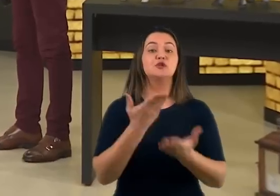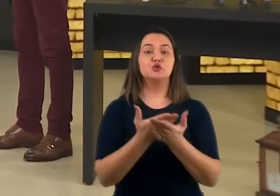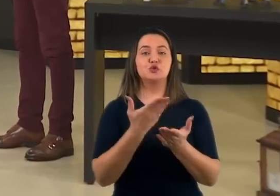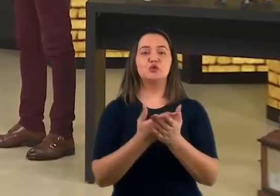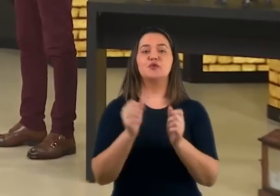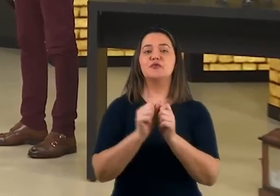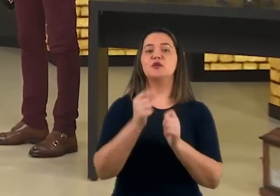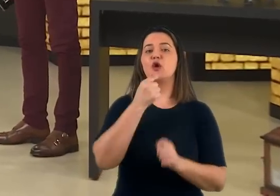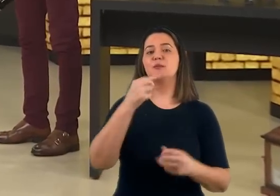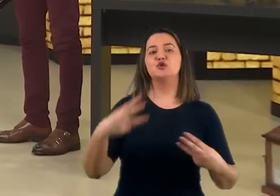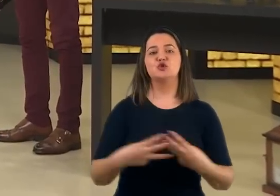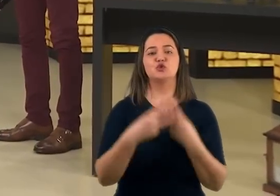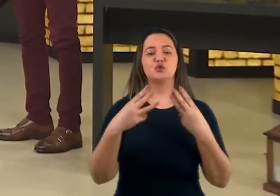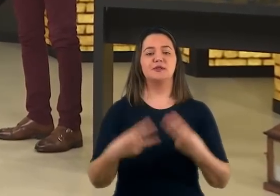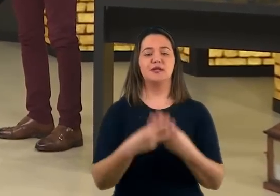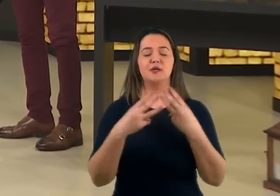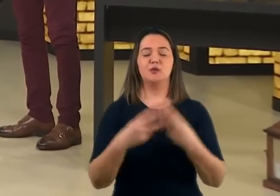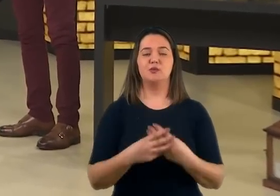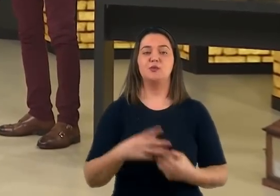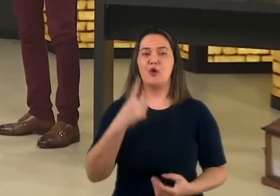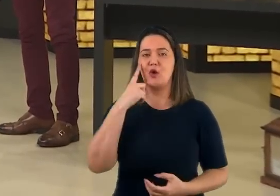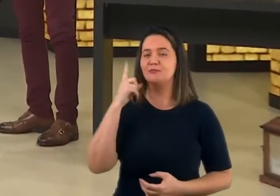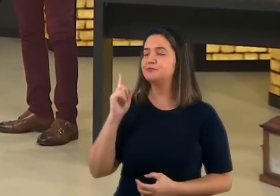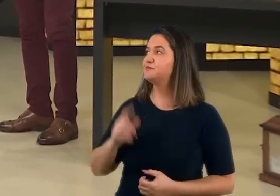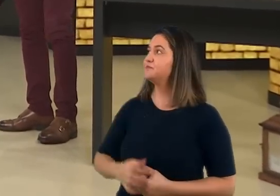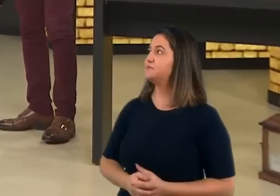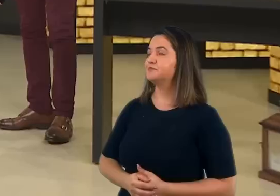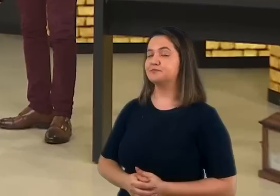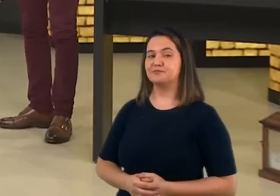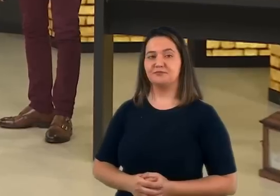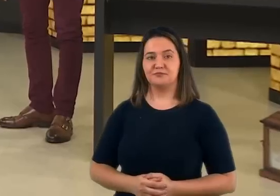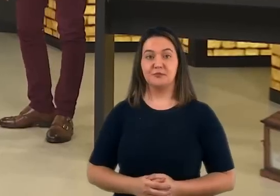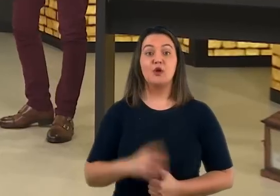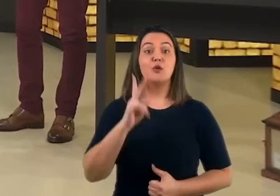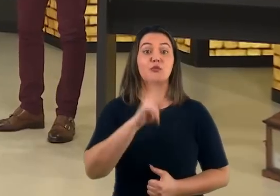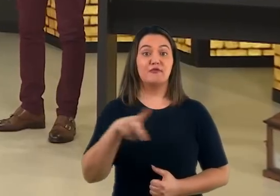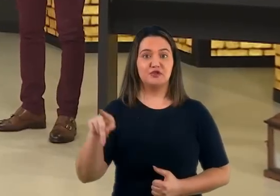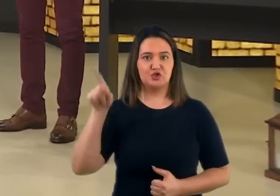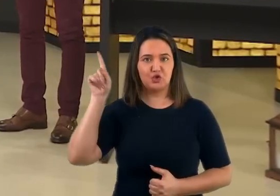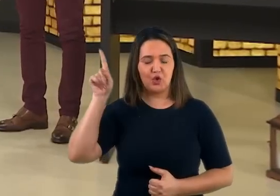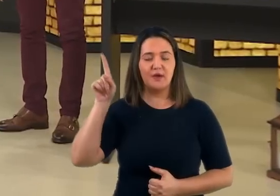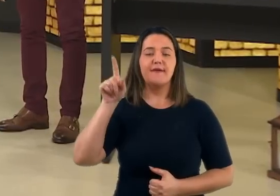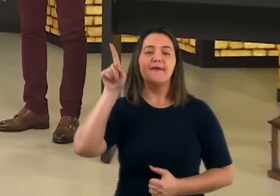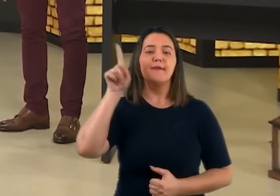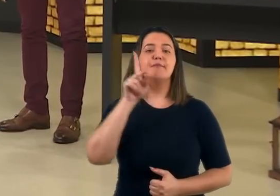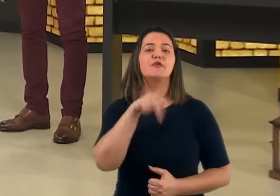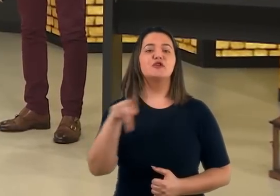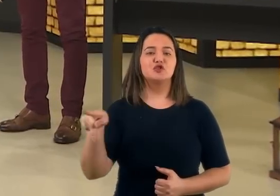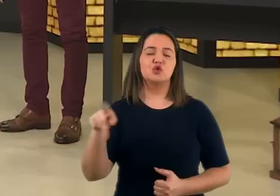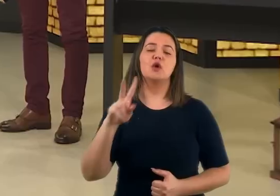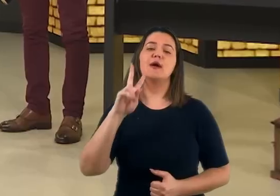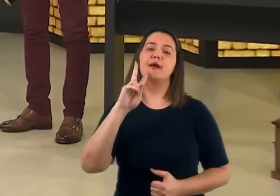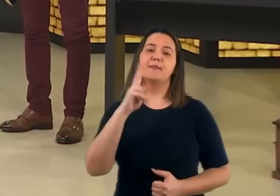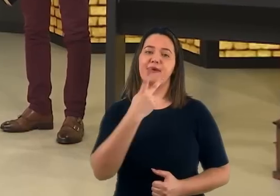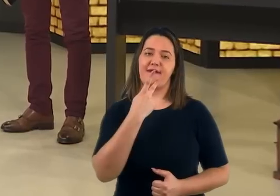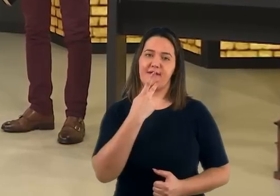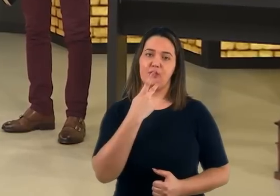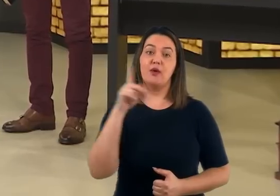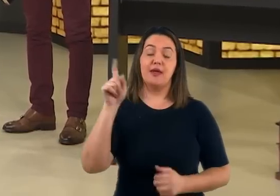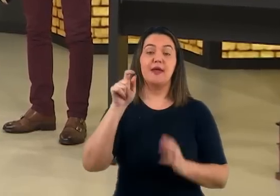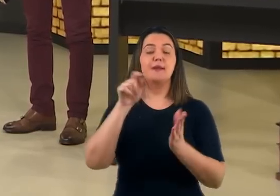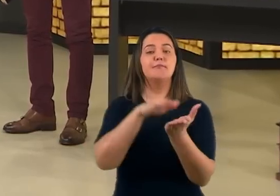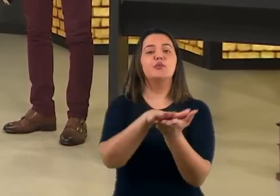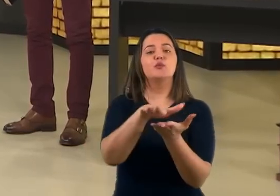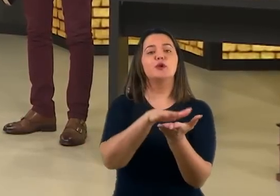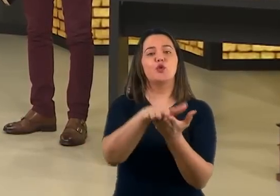judeu Meir Shlomin. Esse professor Meir, ele foi professor de hebraico e publicou um texto